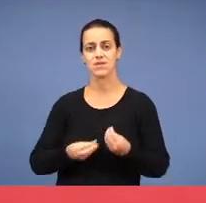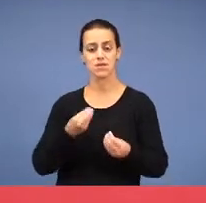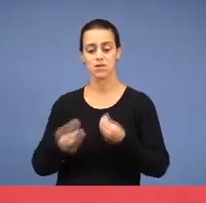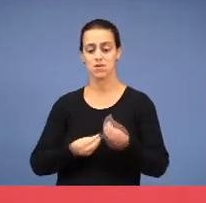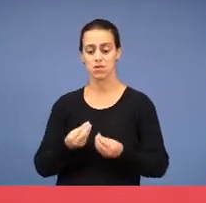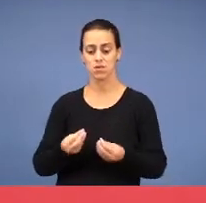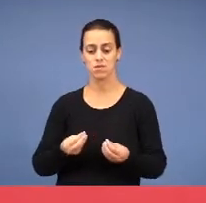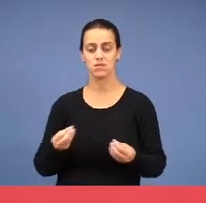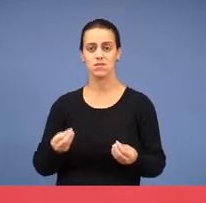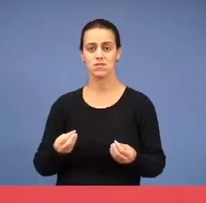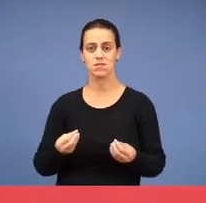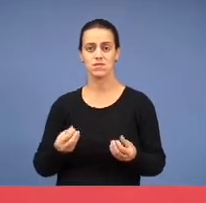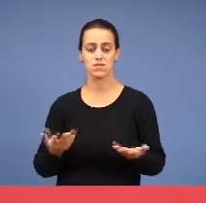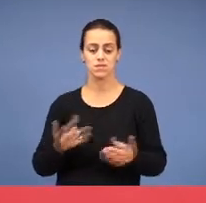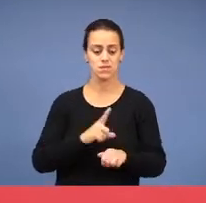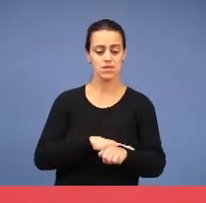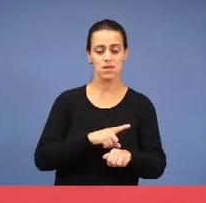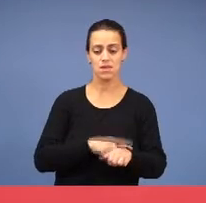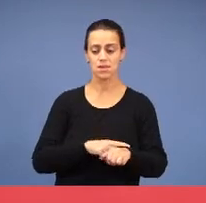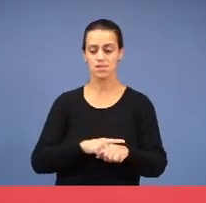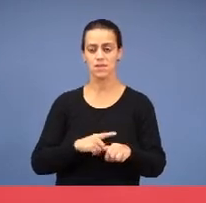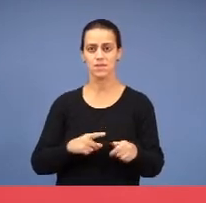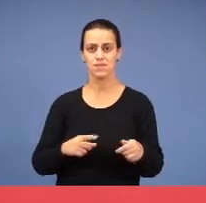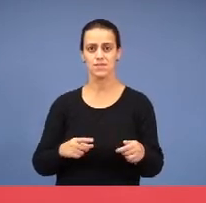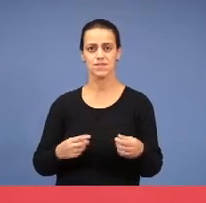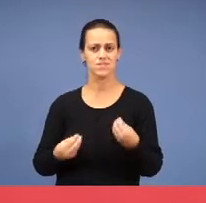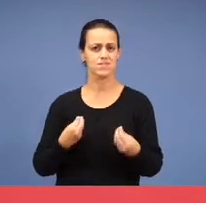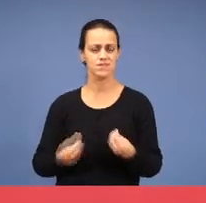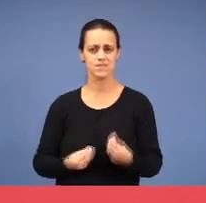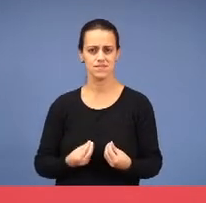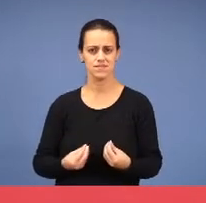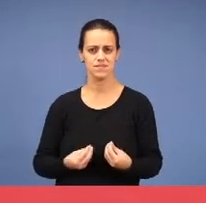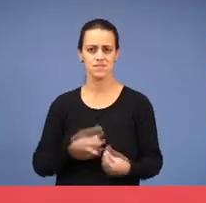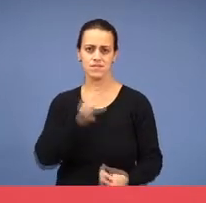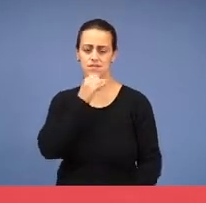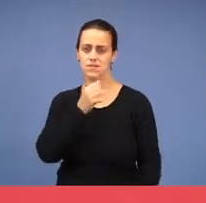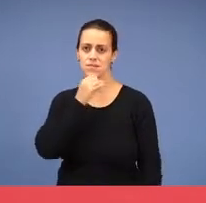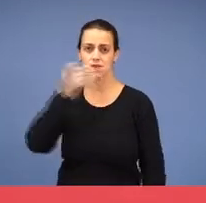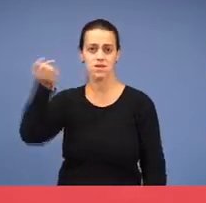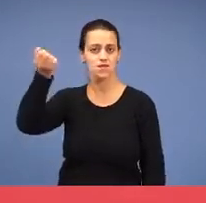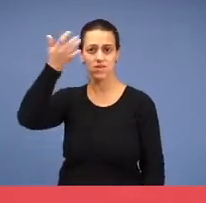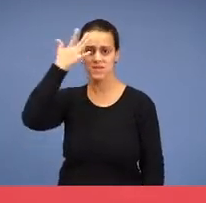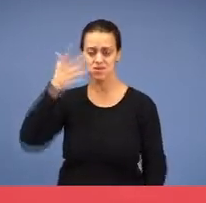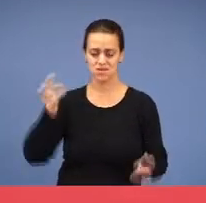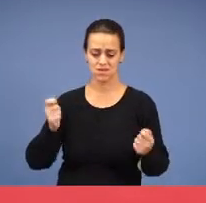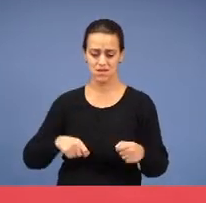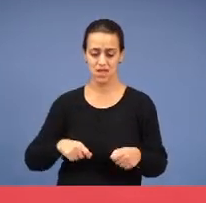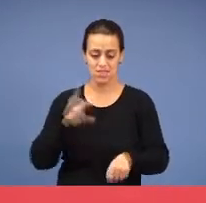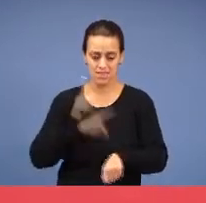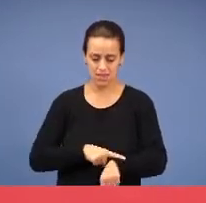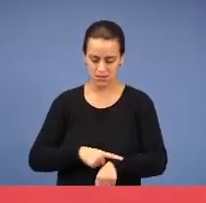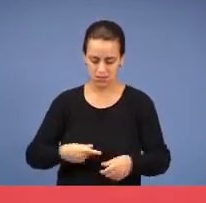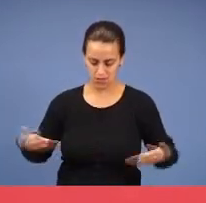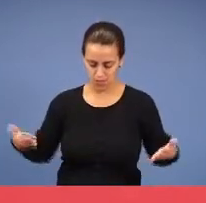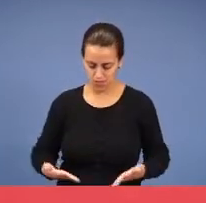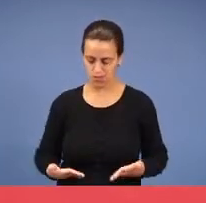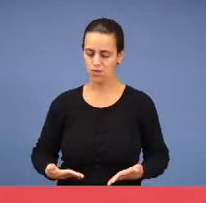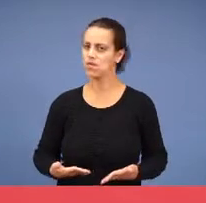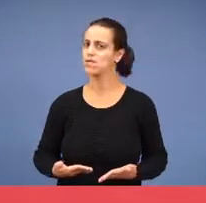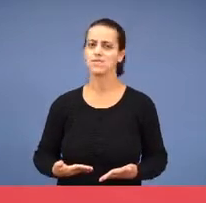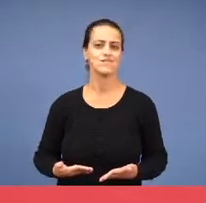funciona a revelação, em que tempo? A revelação não funciona no nosso tempo. Por